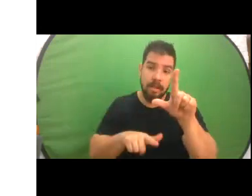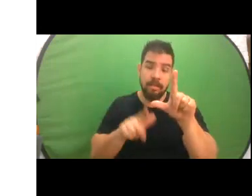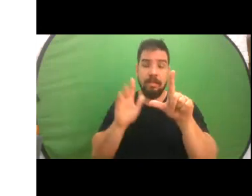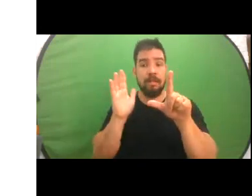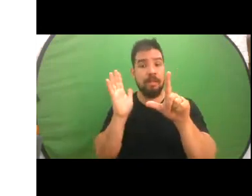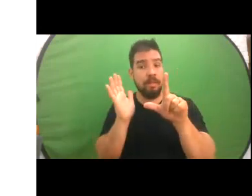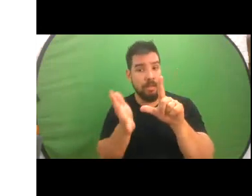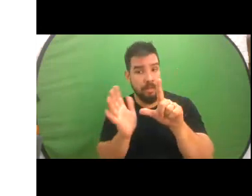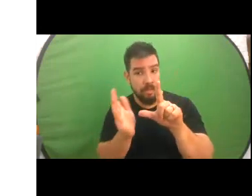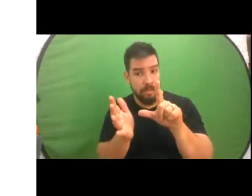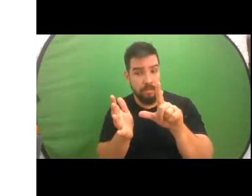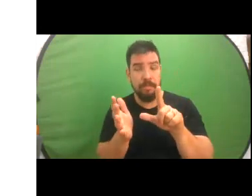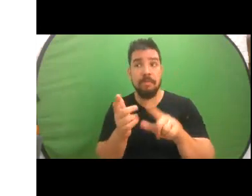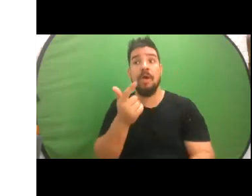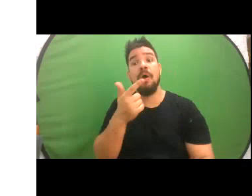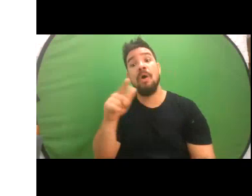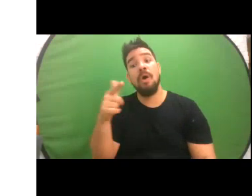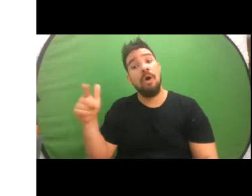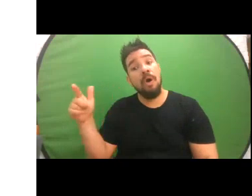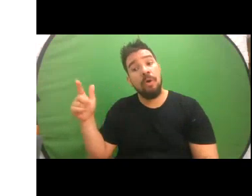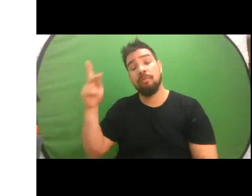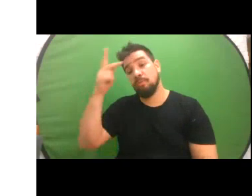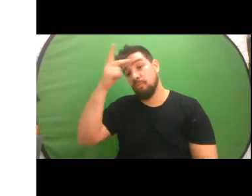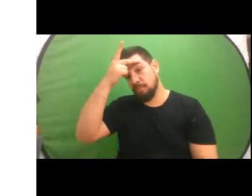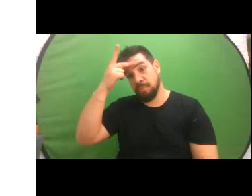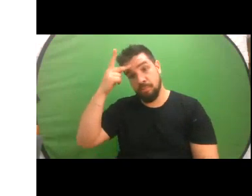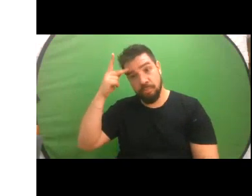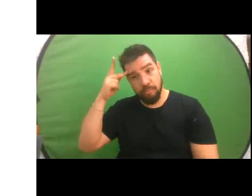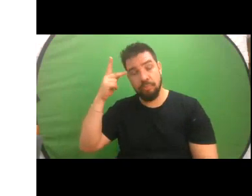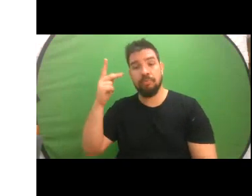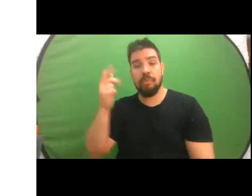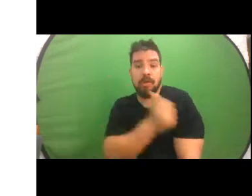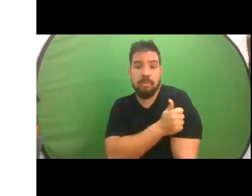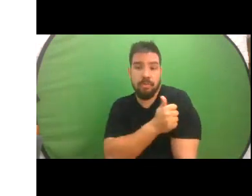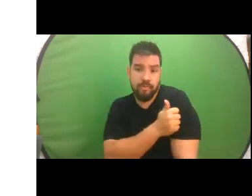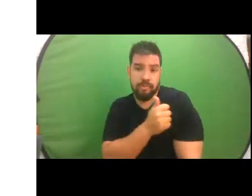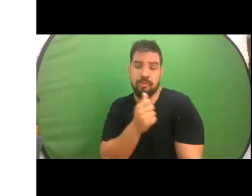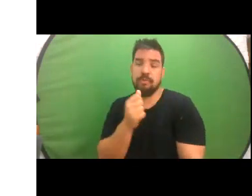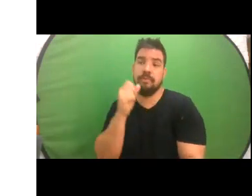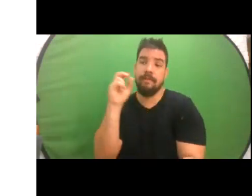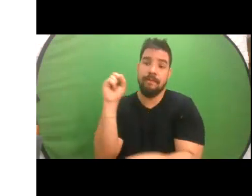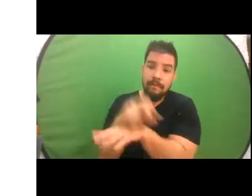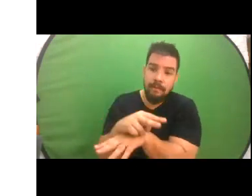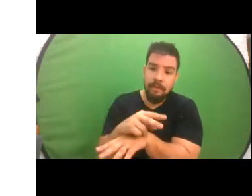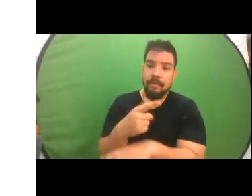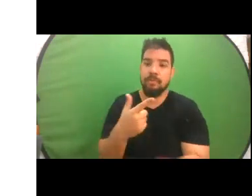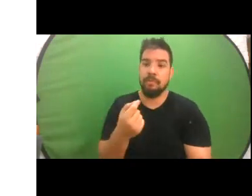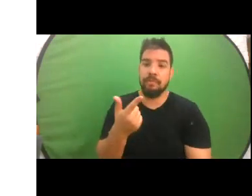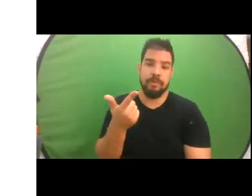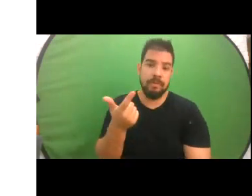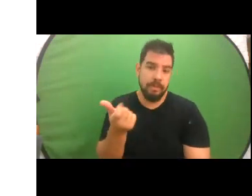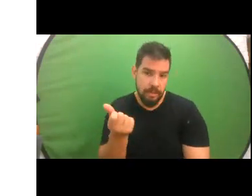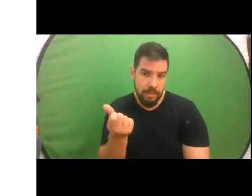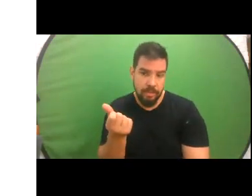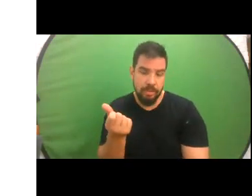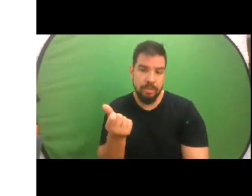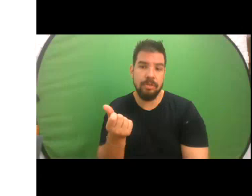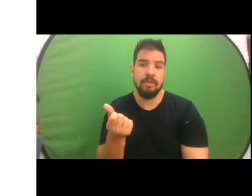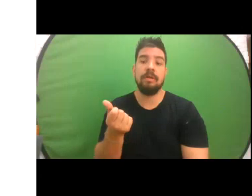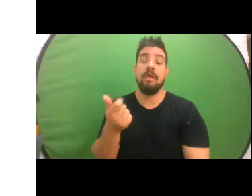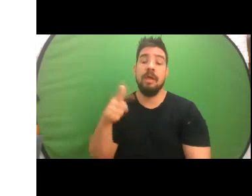né? Mas outras pessoas entrarão e eles entrarão lá em 2026, vão entrar no primeiro semestre. Vocês já